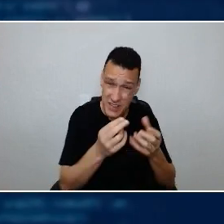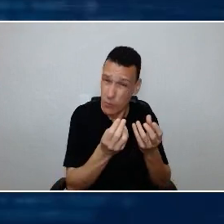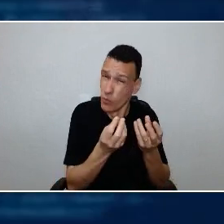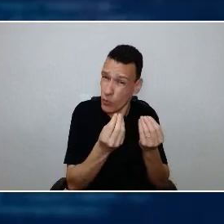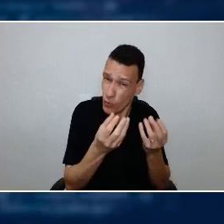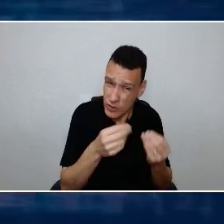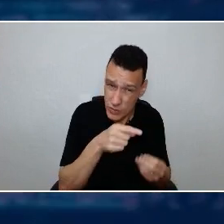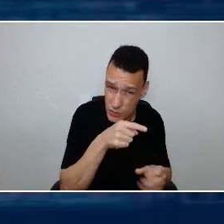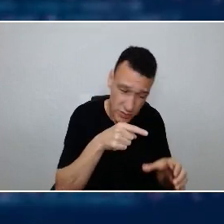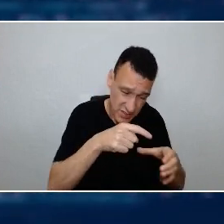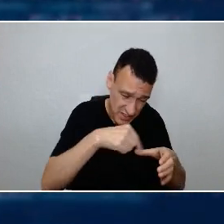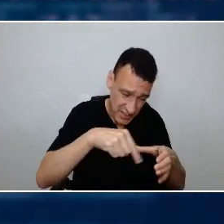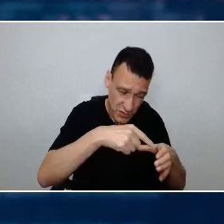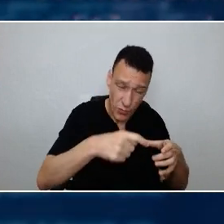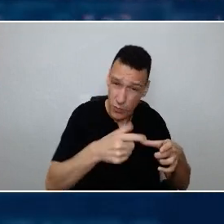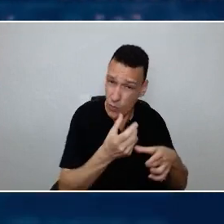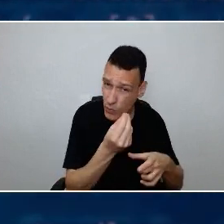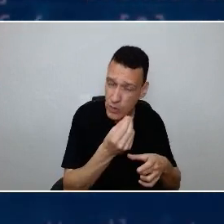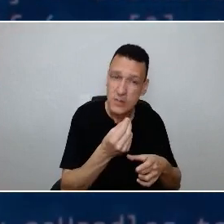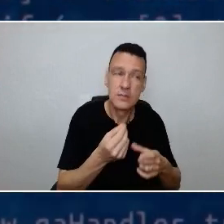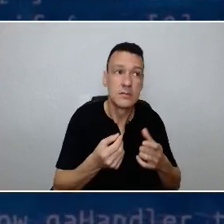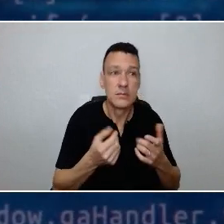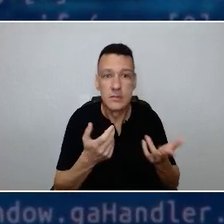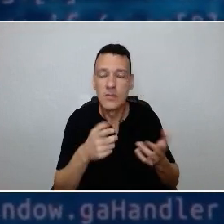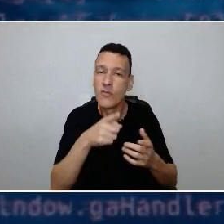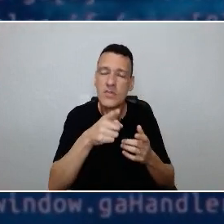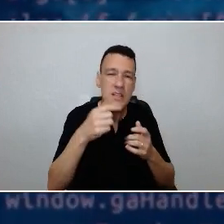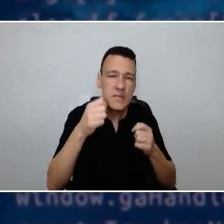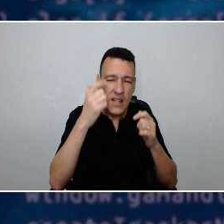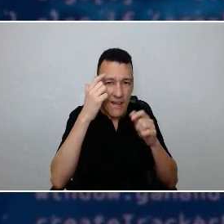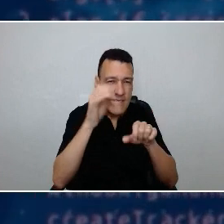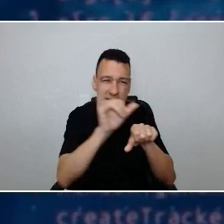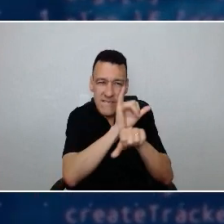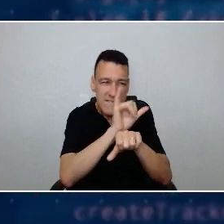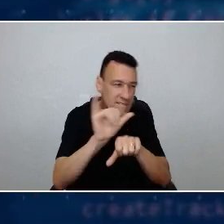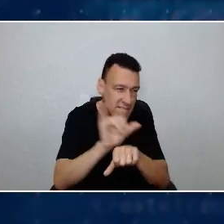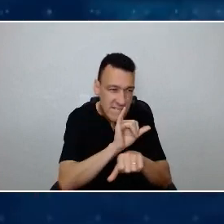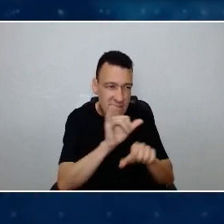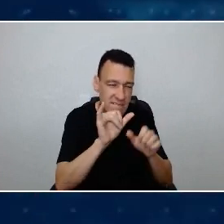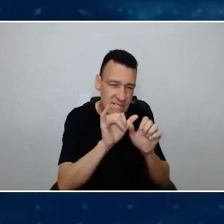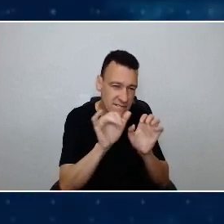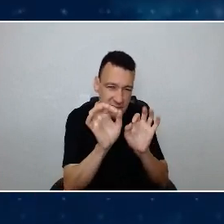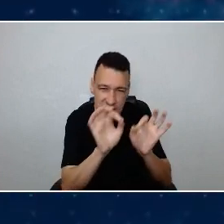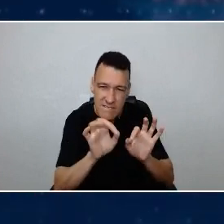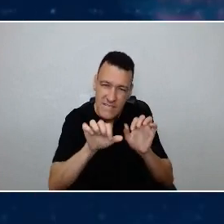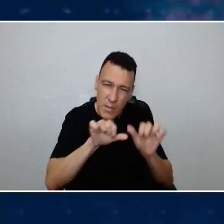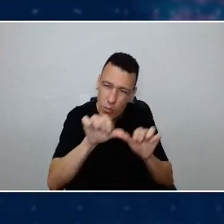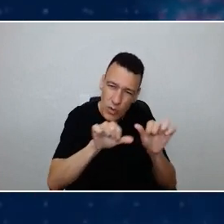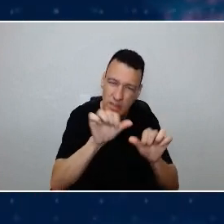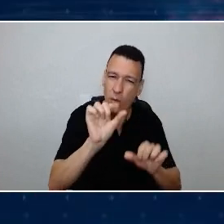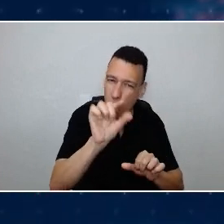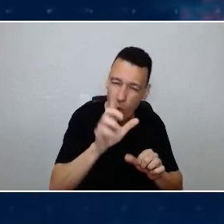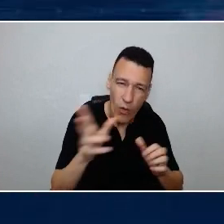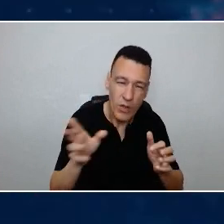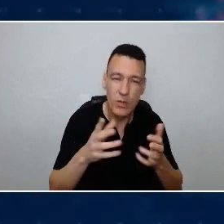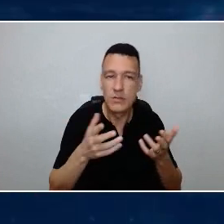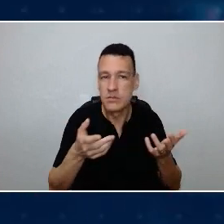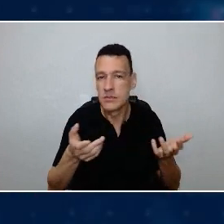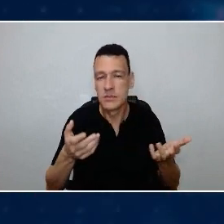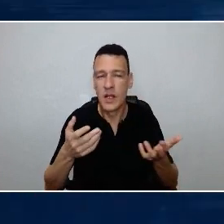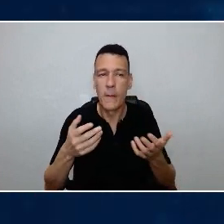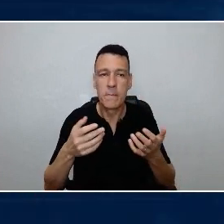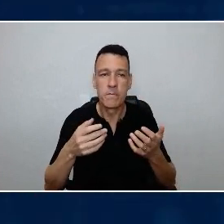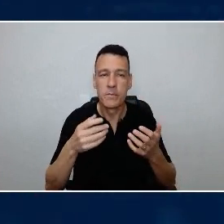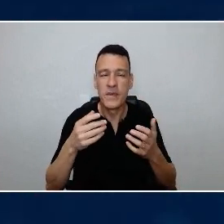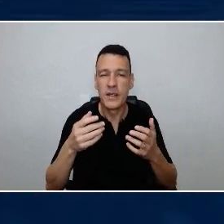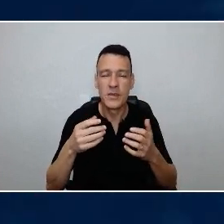de técnicas de modelagem de eh ajuste em alguma parte ali do da da experiência do seu